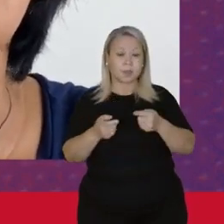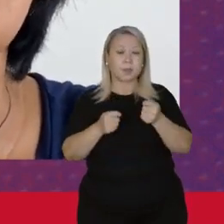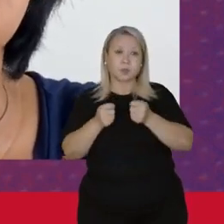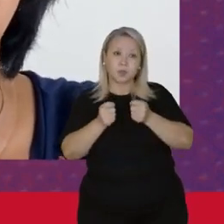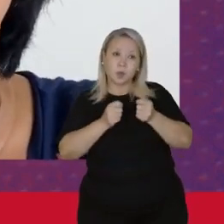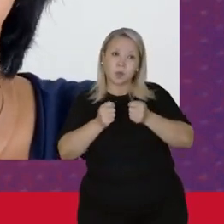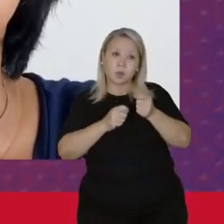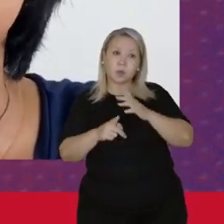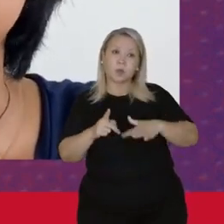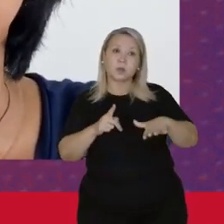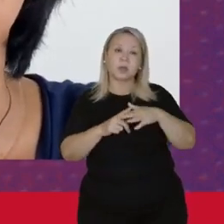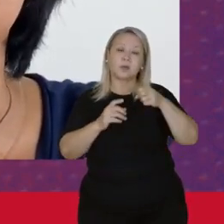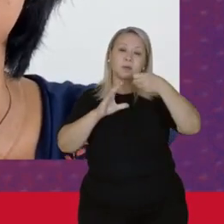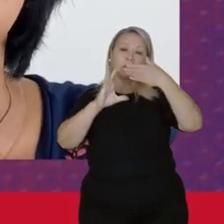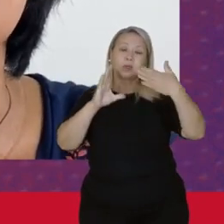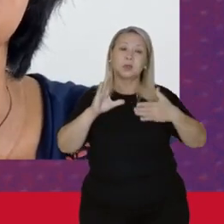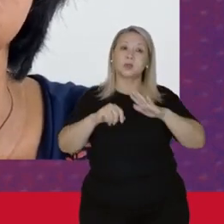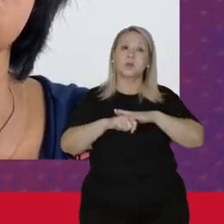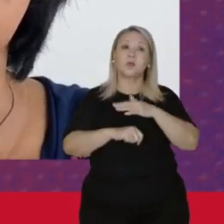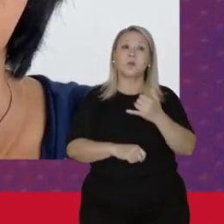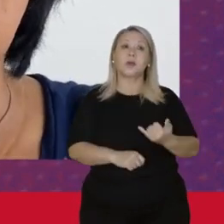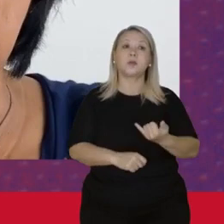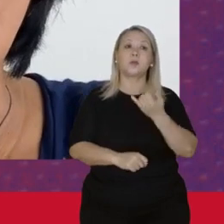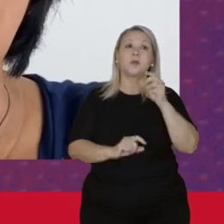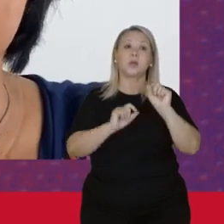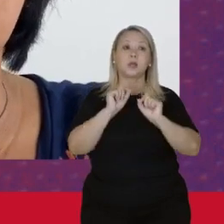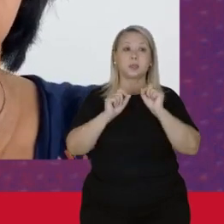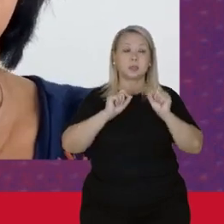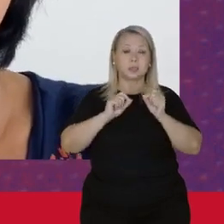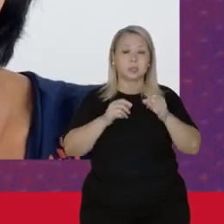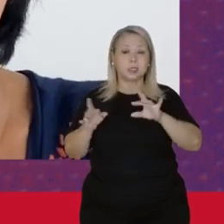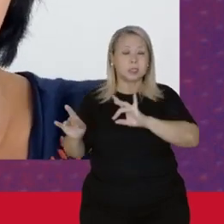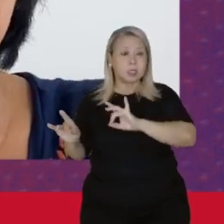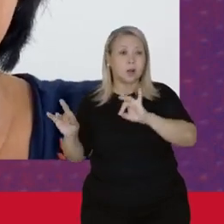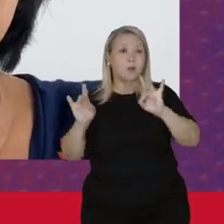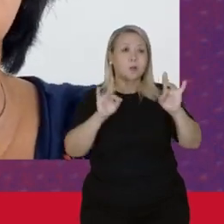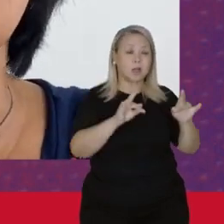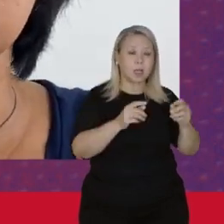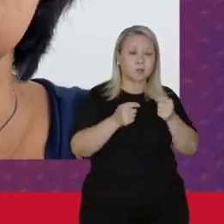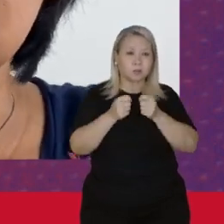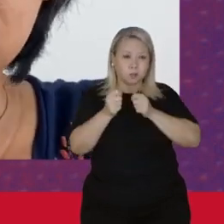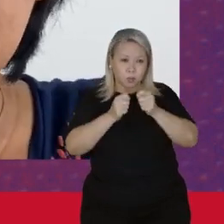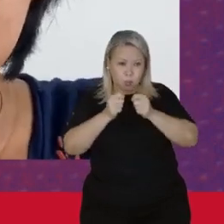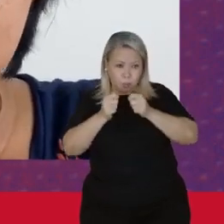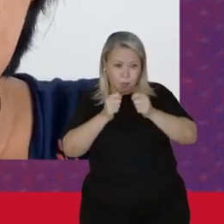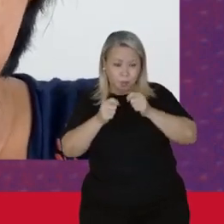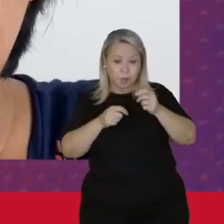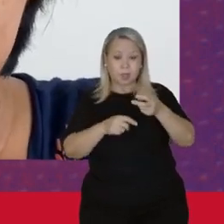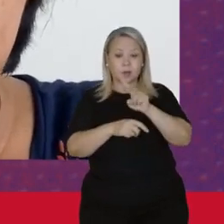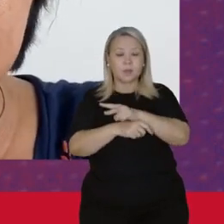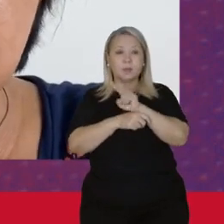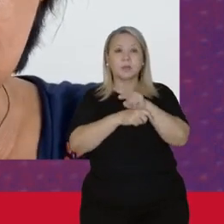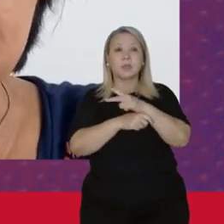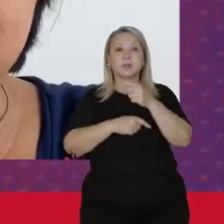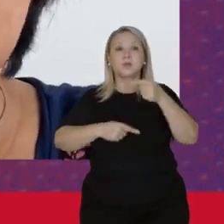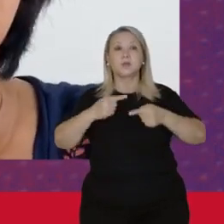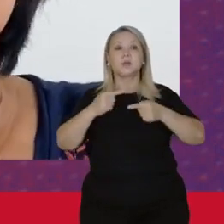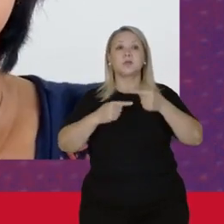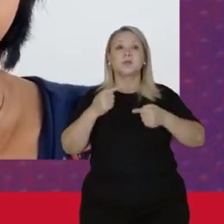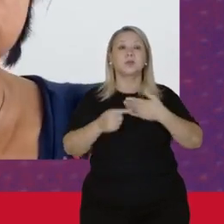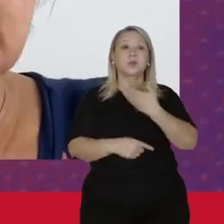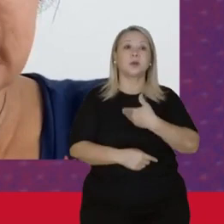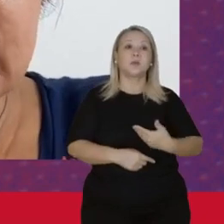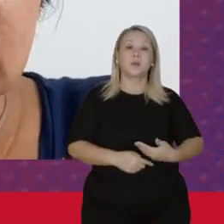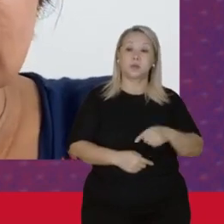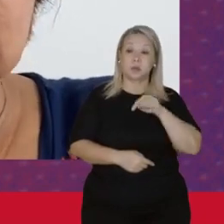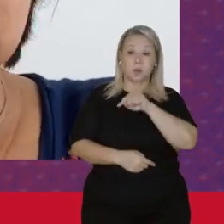social, que acho que é um dos aspectos mais importantes, né, que é esse acompanhamento, monitoramento e fiscalização das políticas públicas.